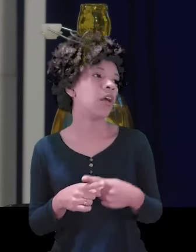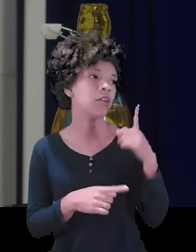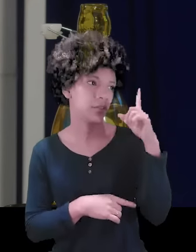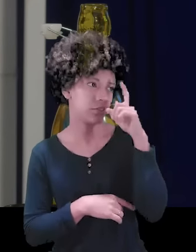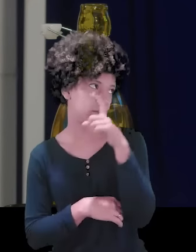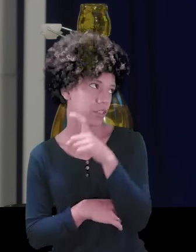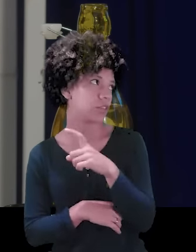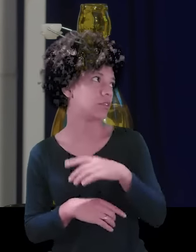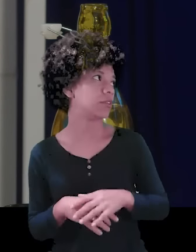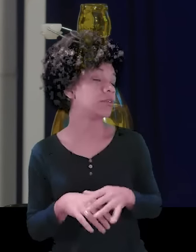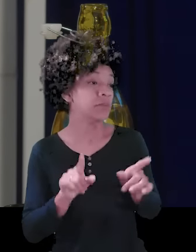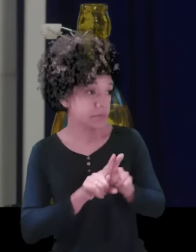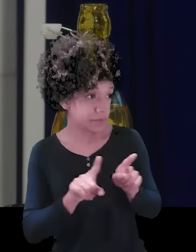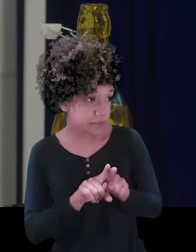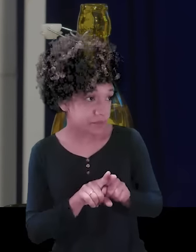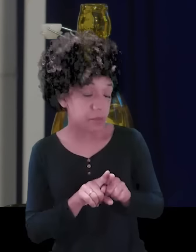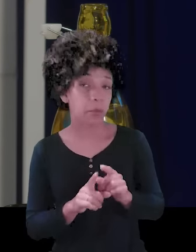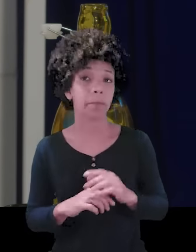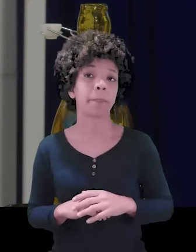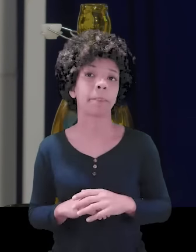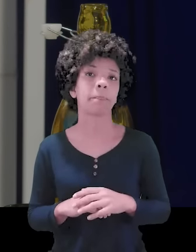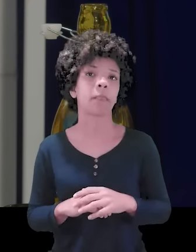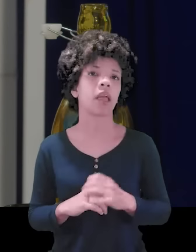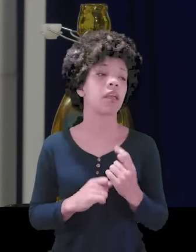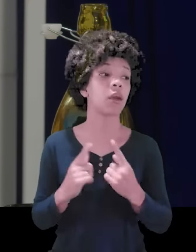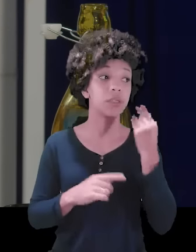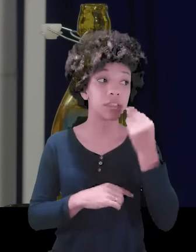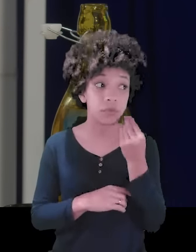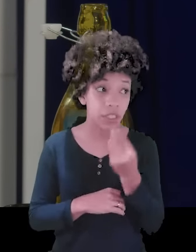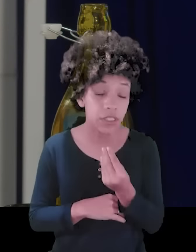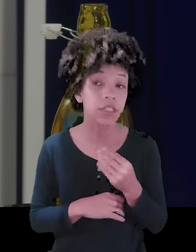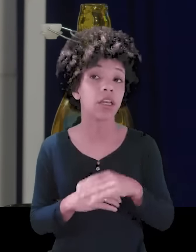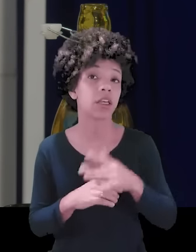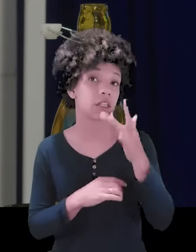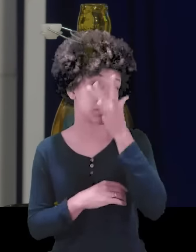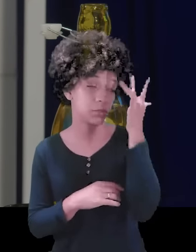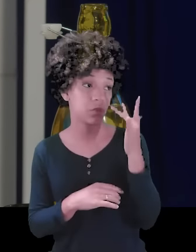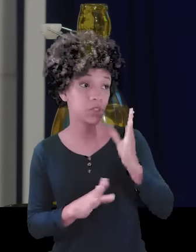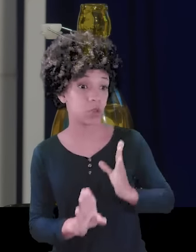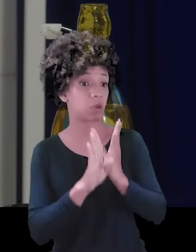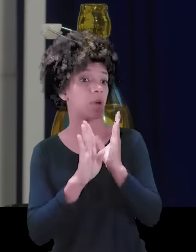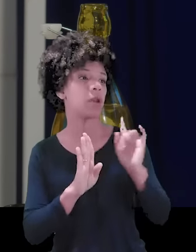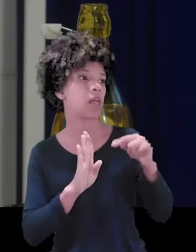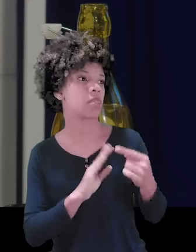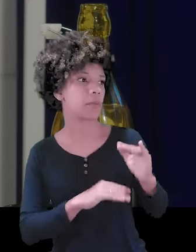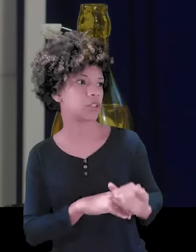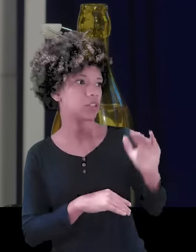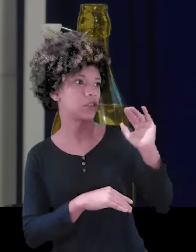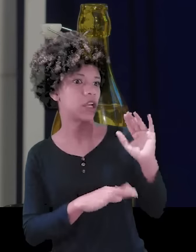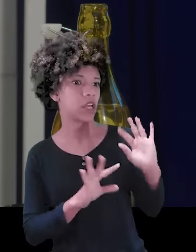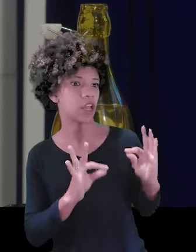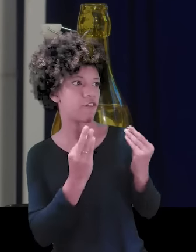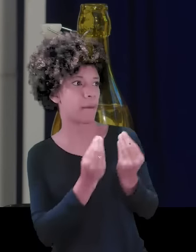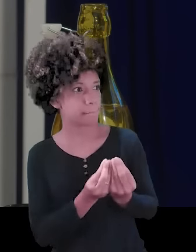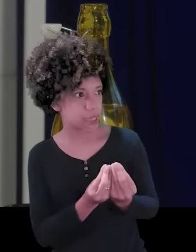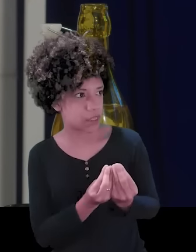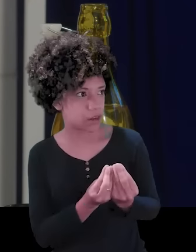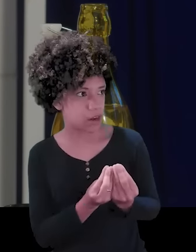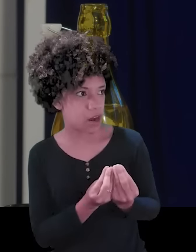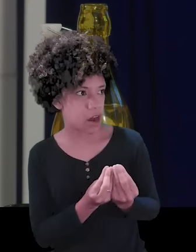difícil e em alguns casos em que a pessoa é descobre depois de adulta que a família